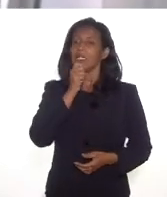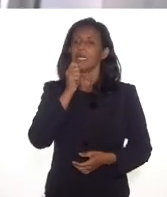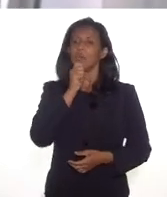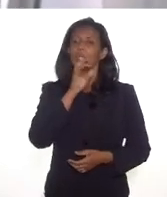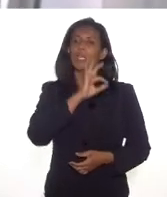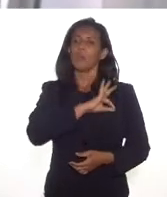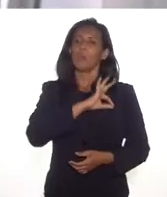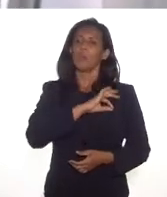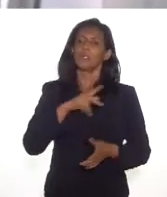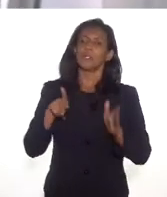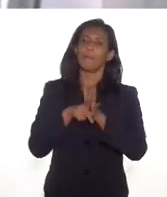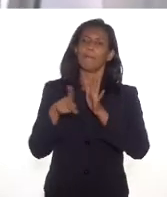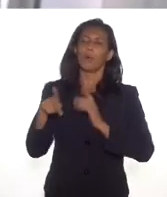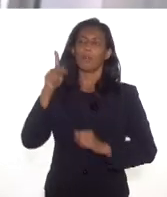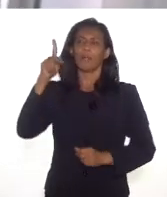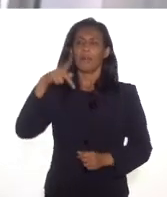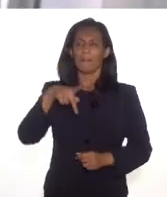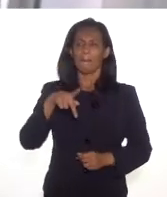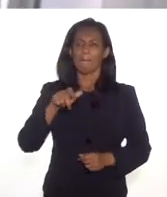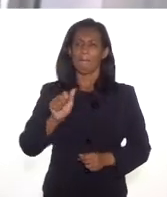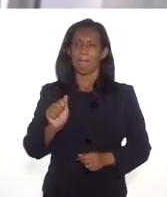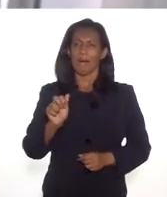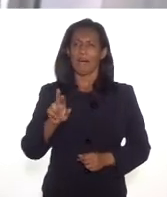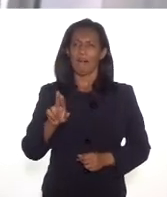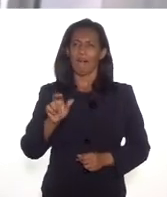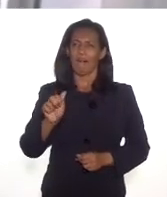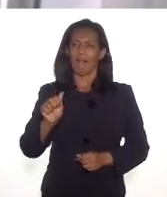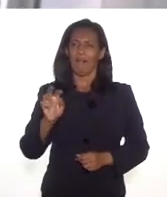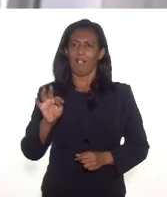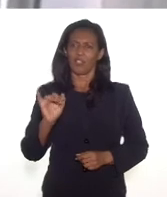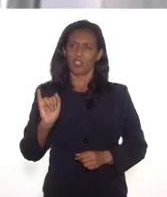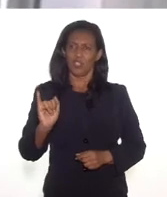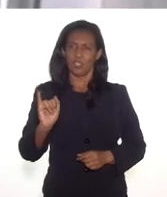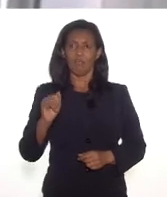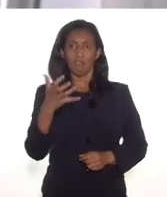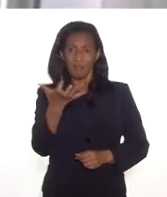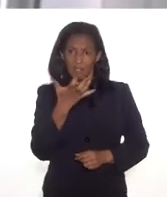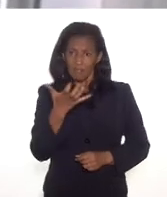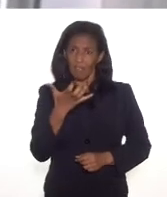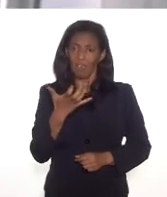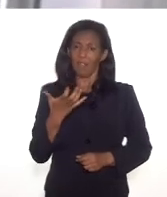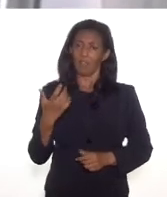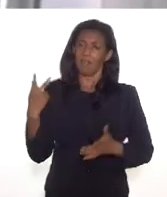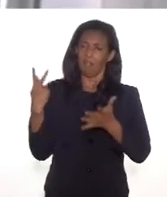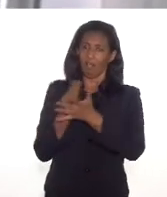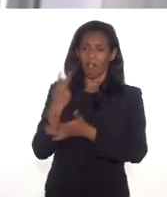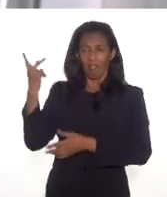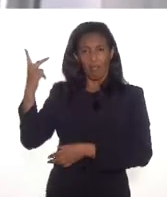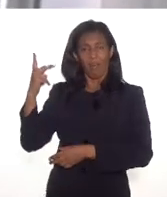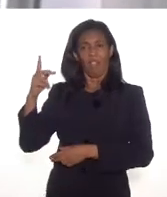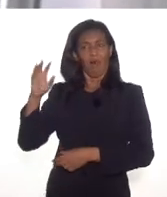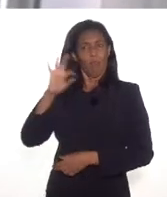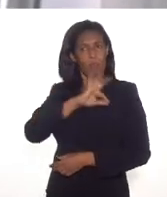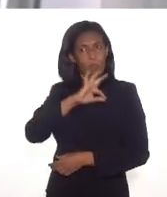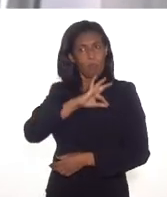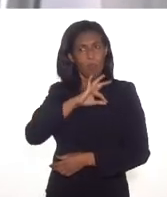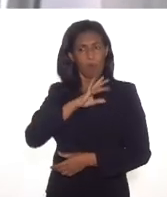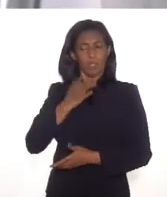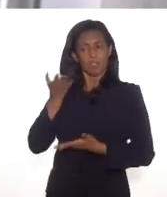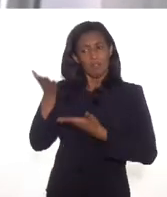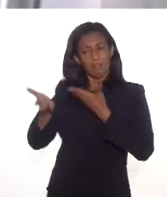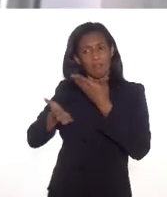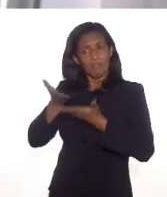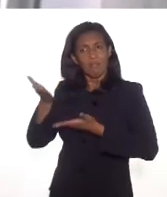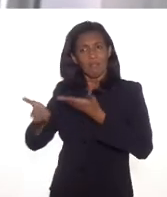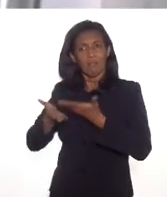de atendimento à mulher. E querem que a delegacia de polícia de Paraty trate com